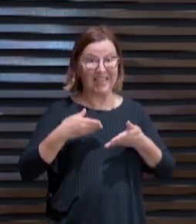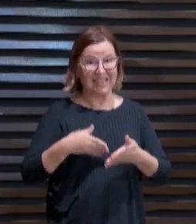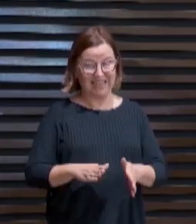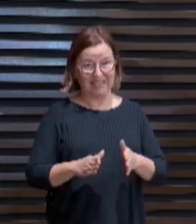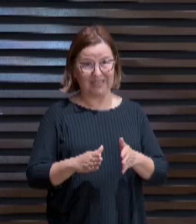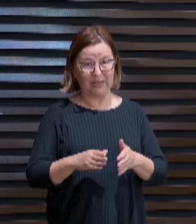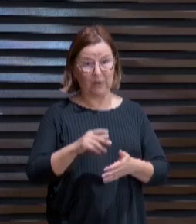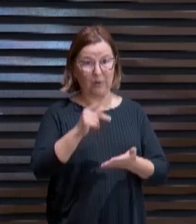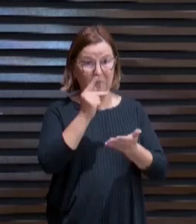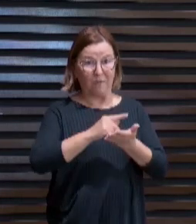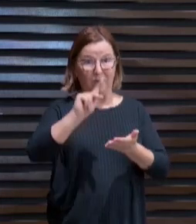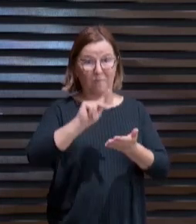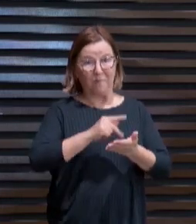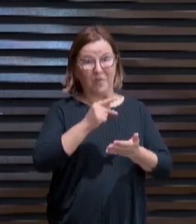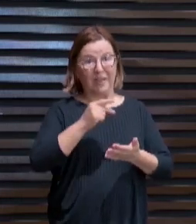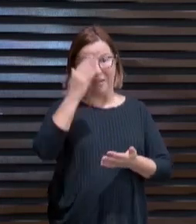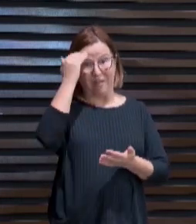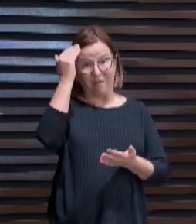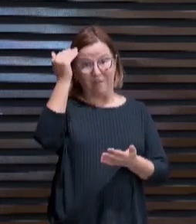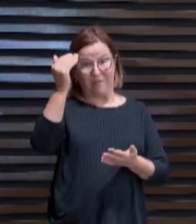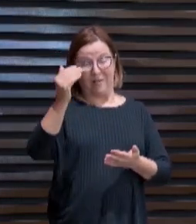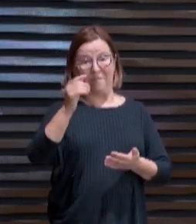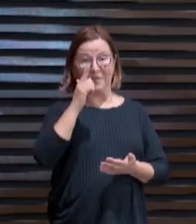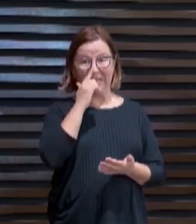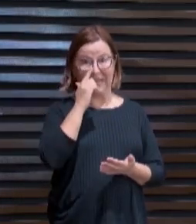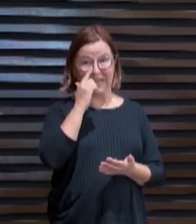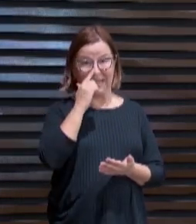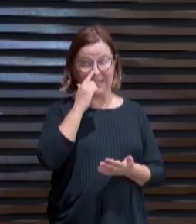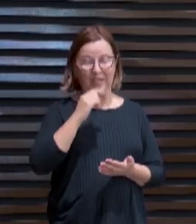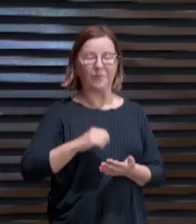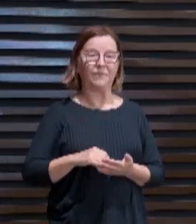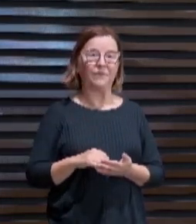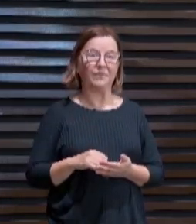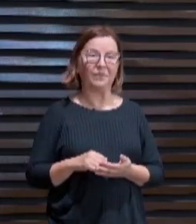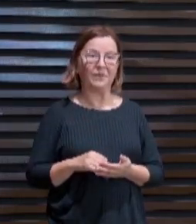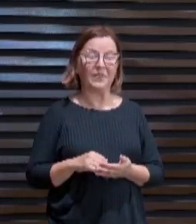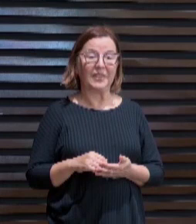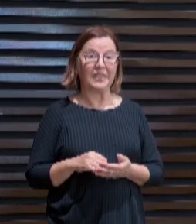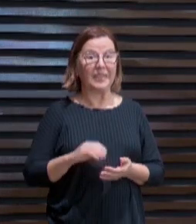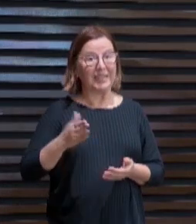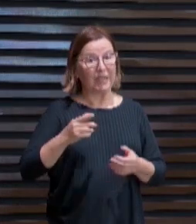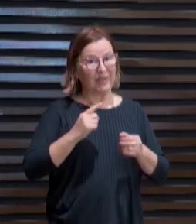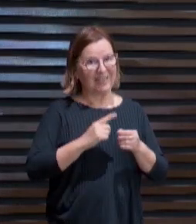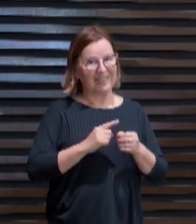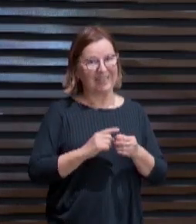né? Então, essa reivindicação ela trazia muito prestígio para a cidade. Era uma cidade importante, uma